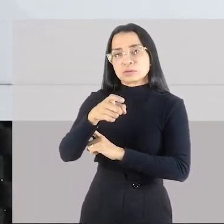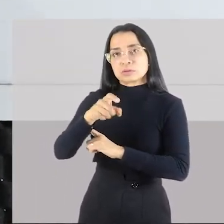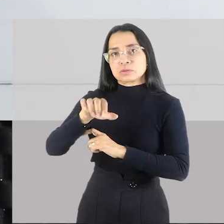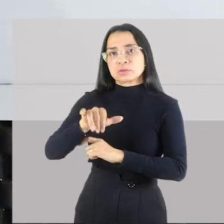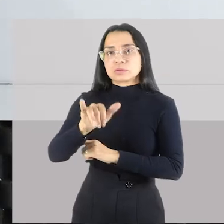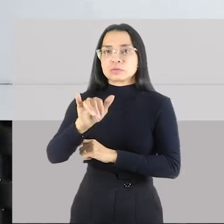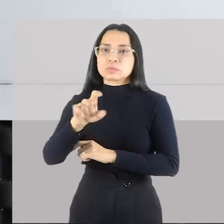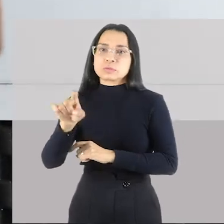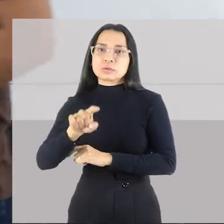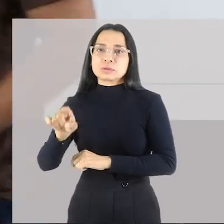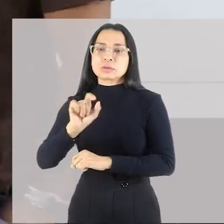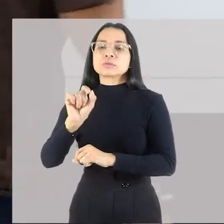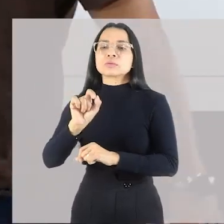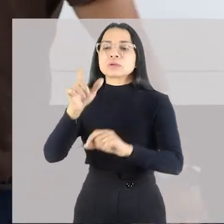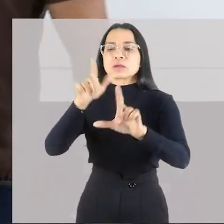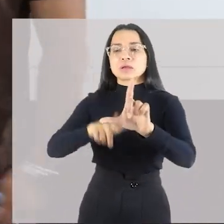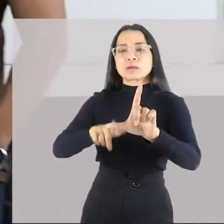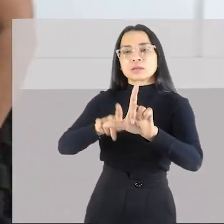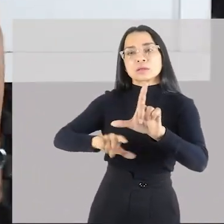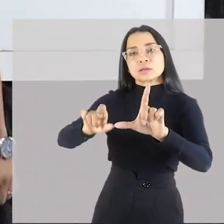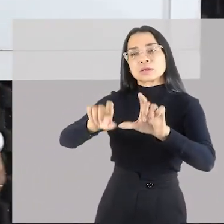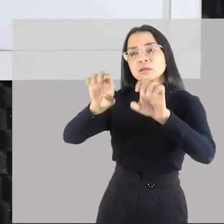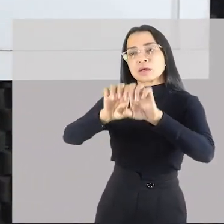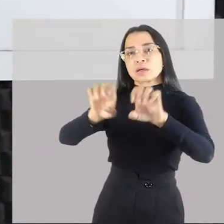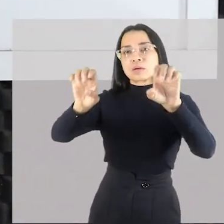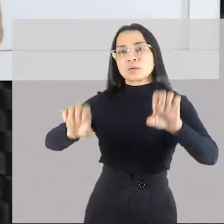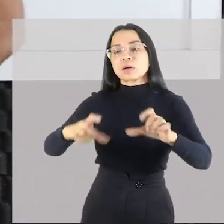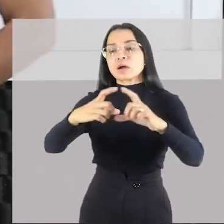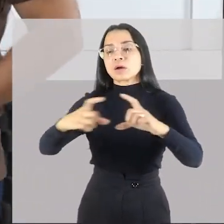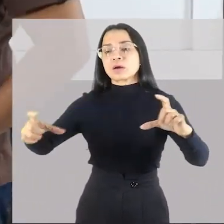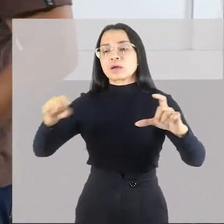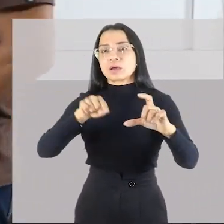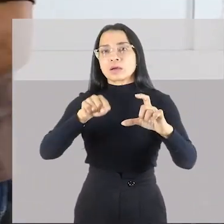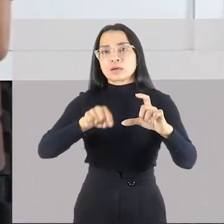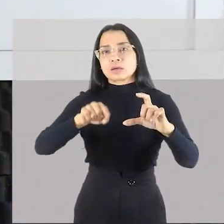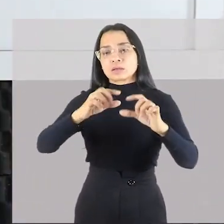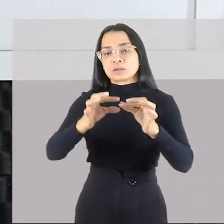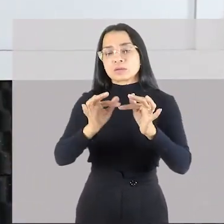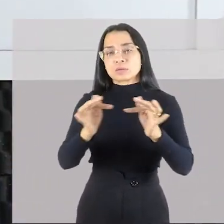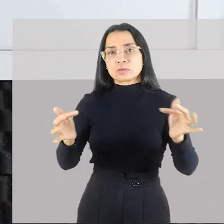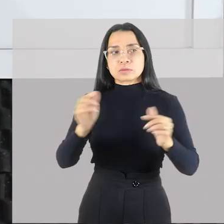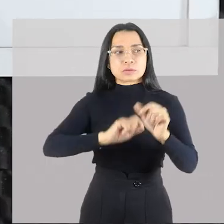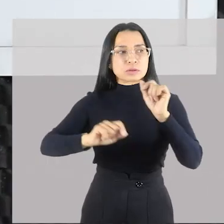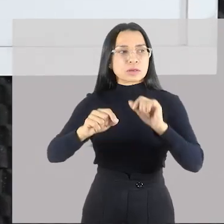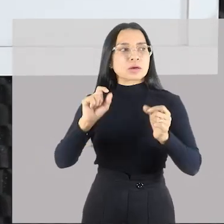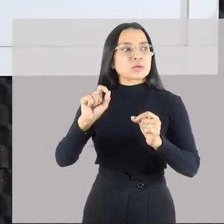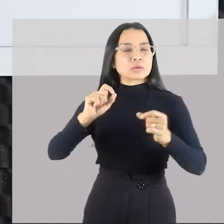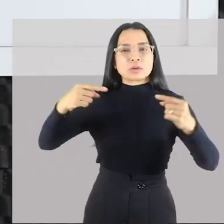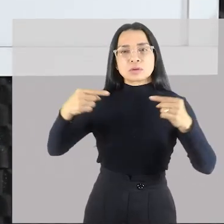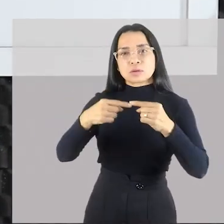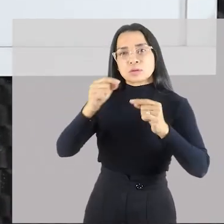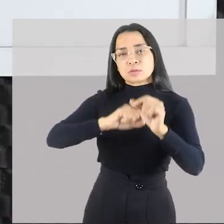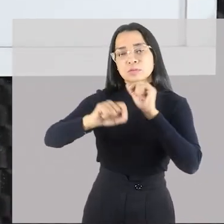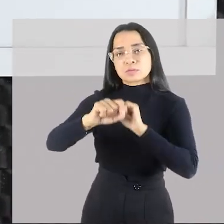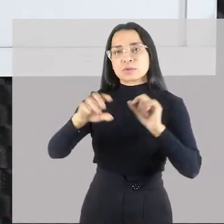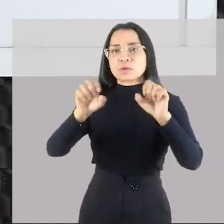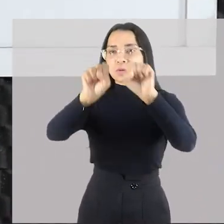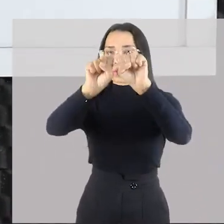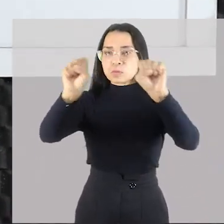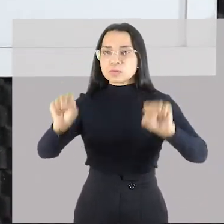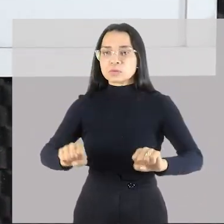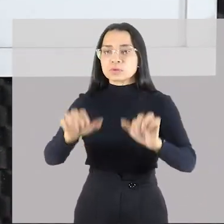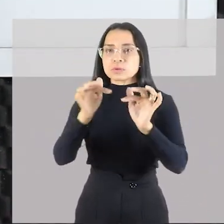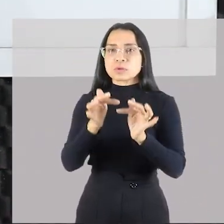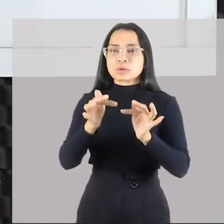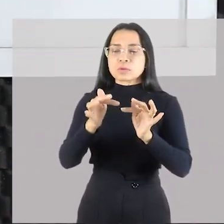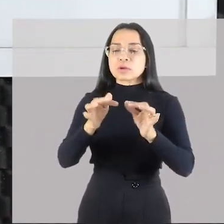minhas incógnitas, tá? Então isso aí é uma equação linear. Pessoal, o que tem a ver equação linear com sistema